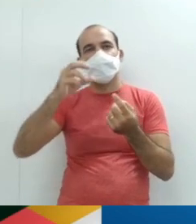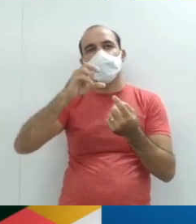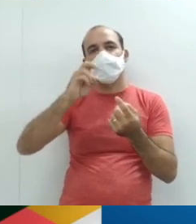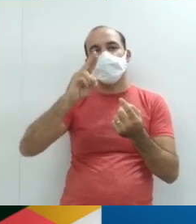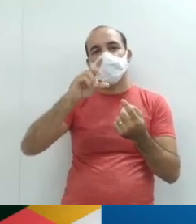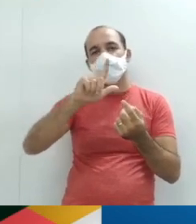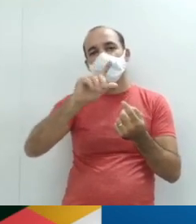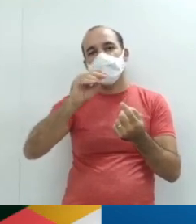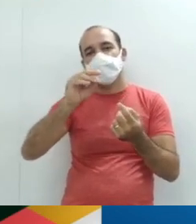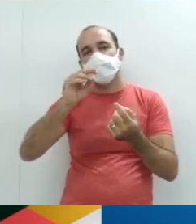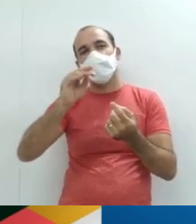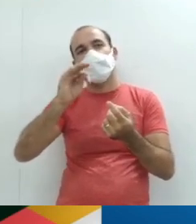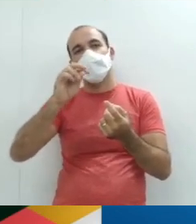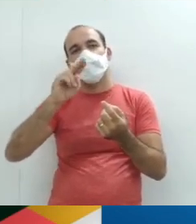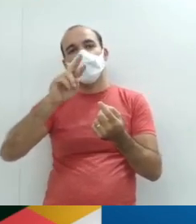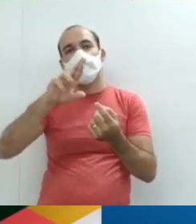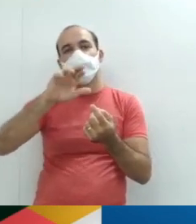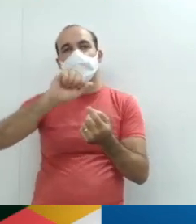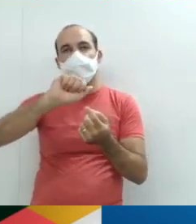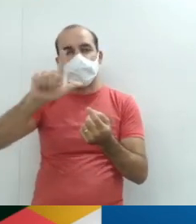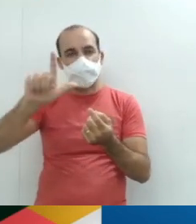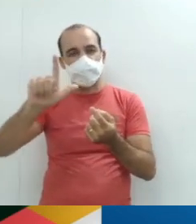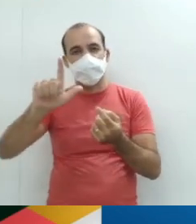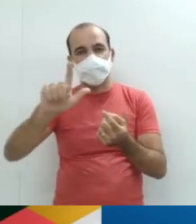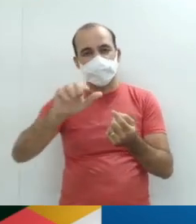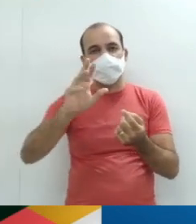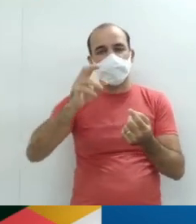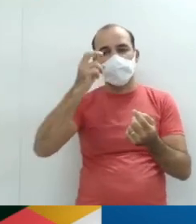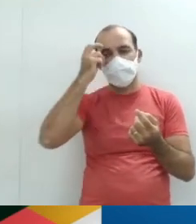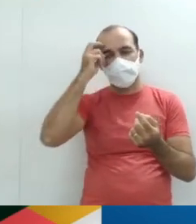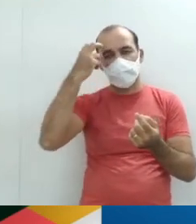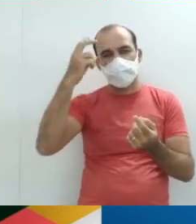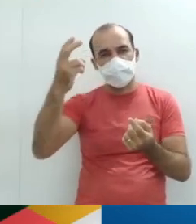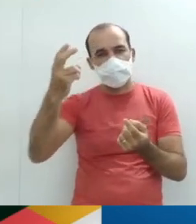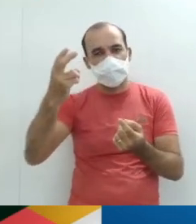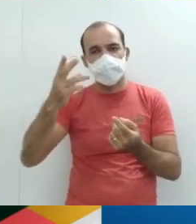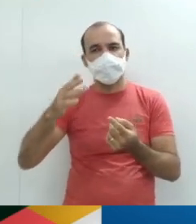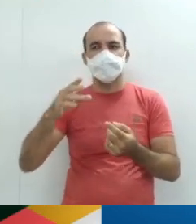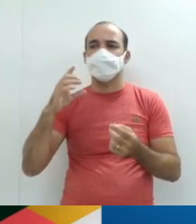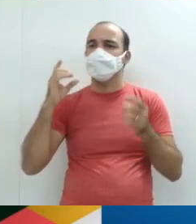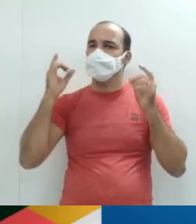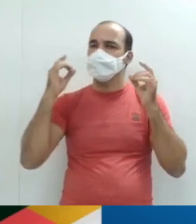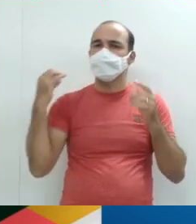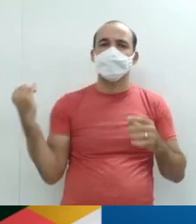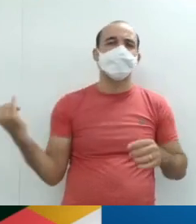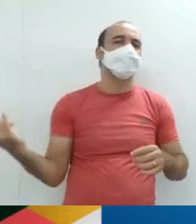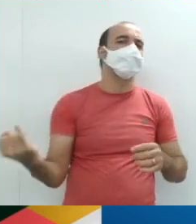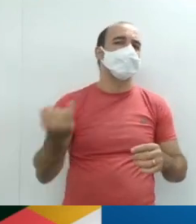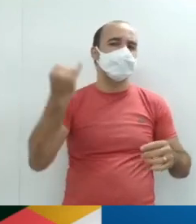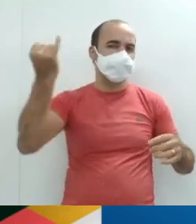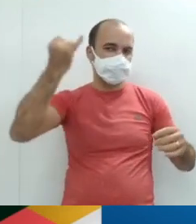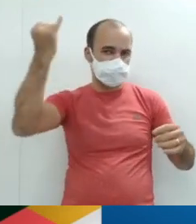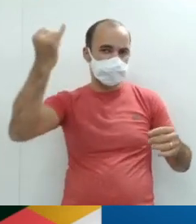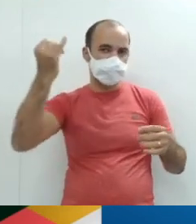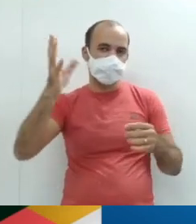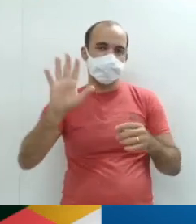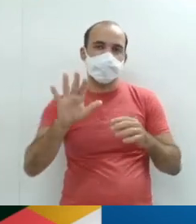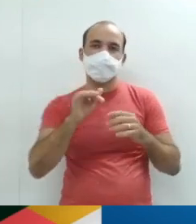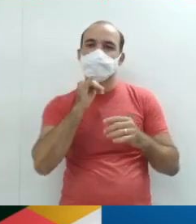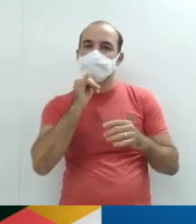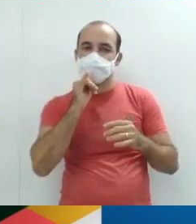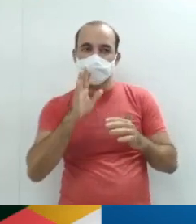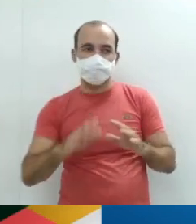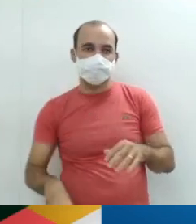coisa extraordinária, né? Qual é a cultura? Imagina, eu gosto de seguir no Instagram algumas coisas assim de relação à minha